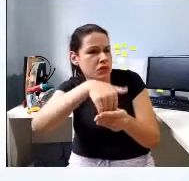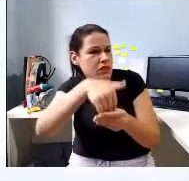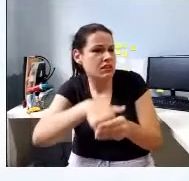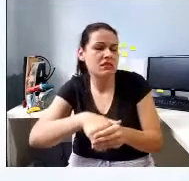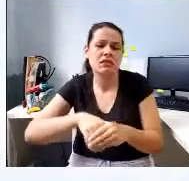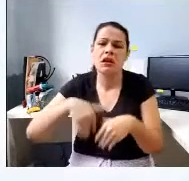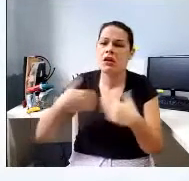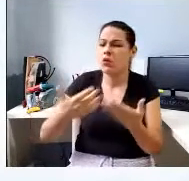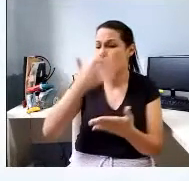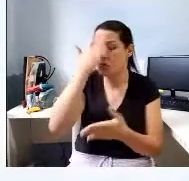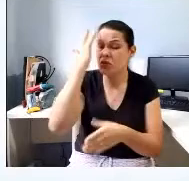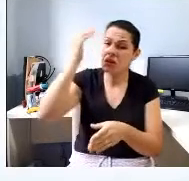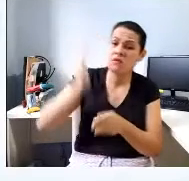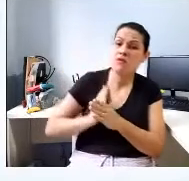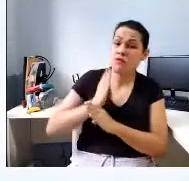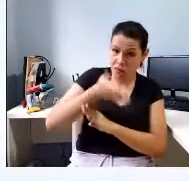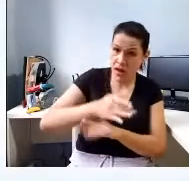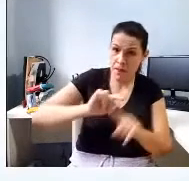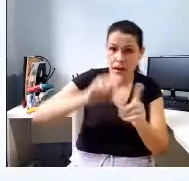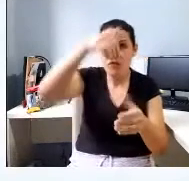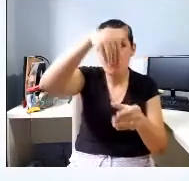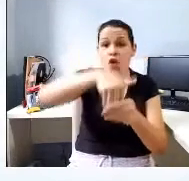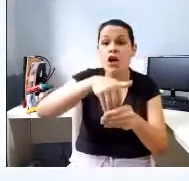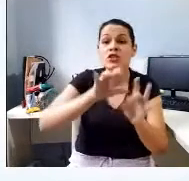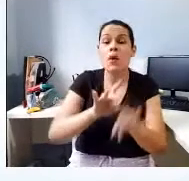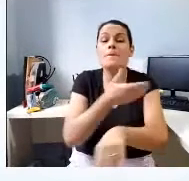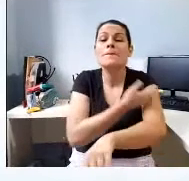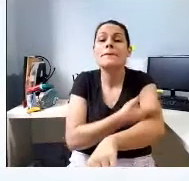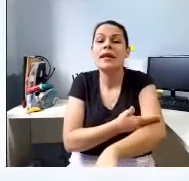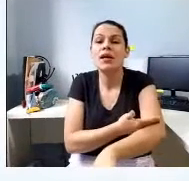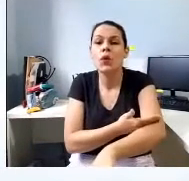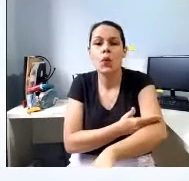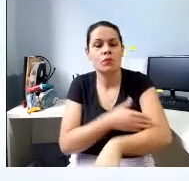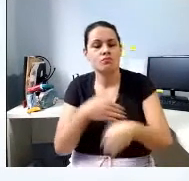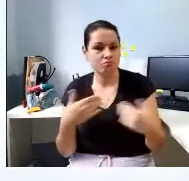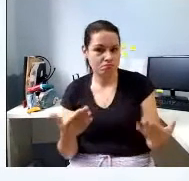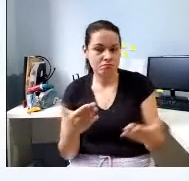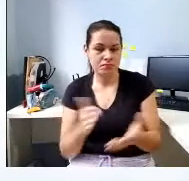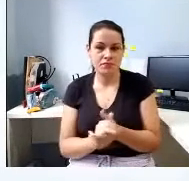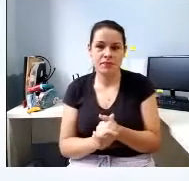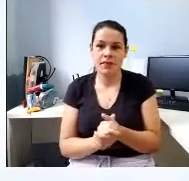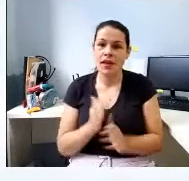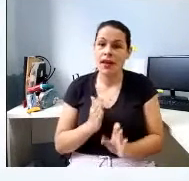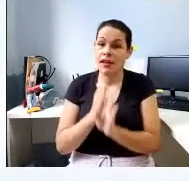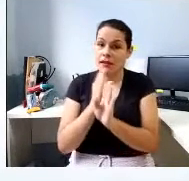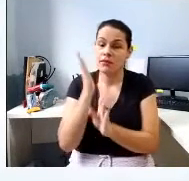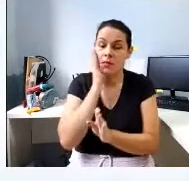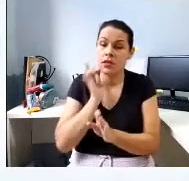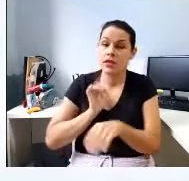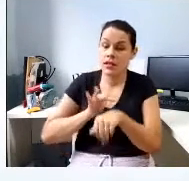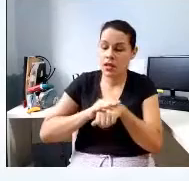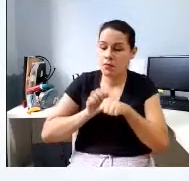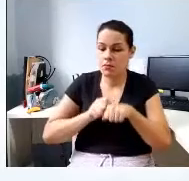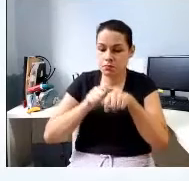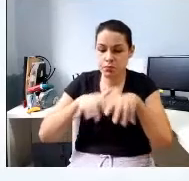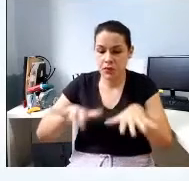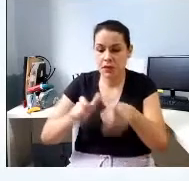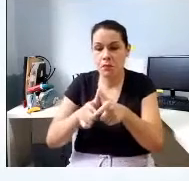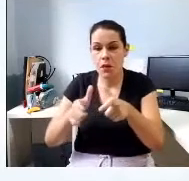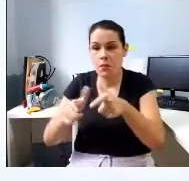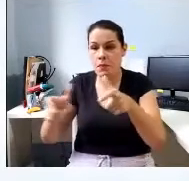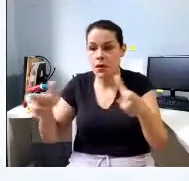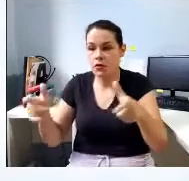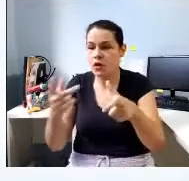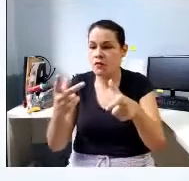que votam branco, votam nulo ou simplesmente não comparecem para votar. Dessa vez, em função da pandemia, aumentou de